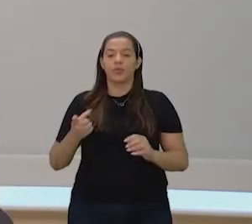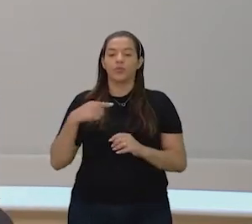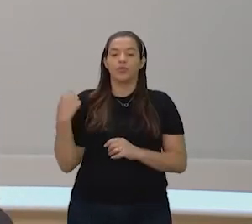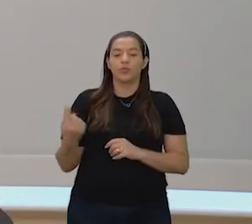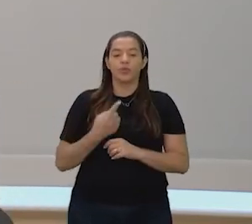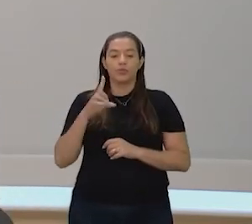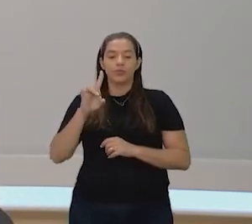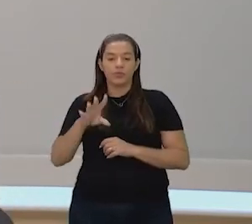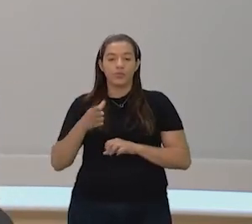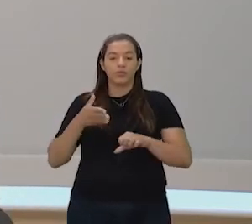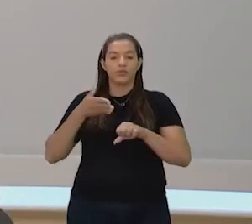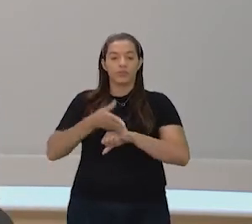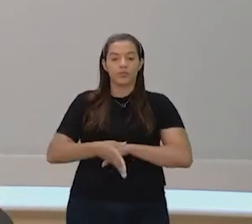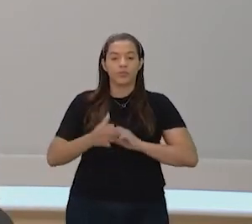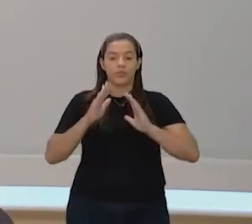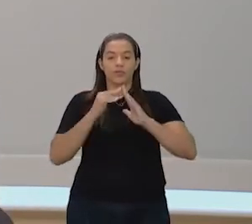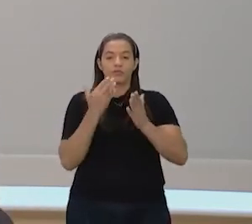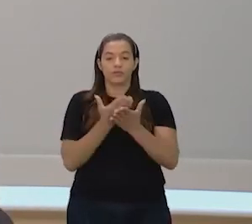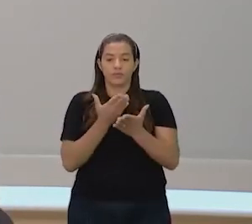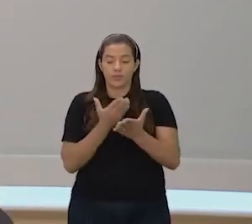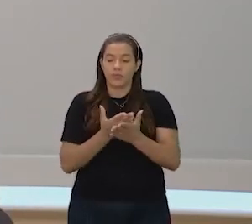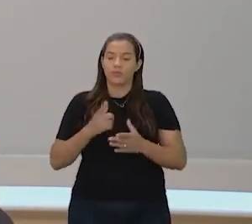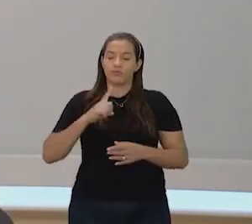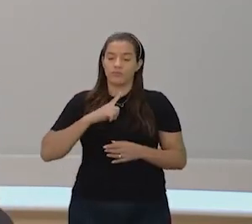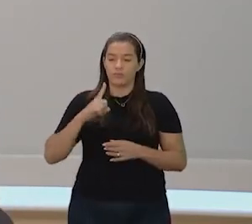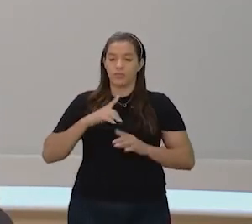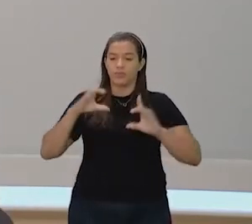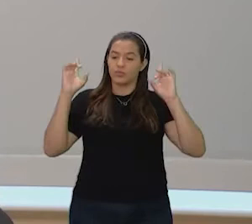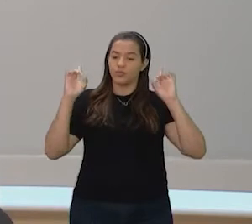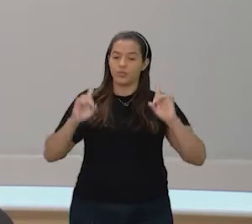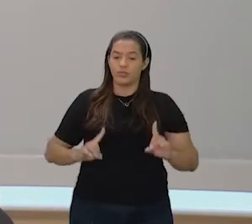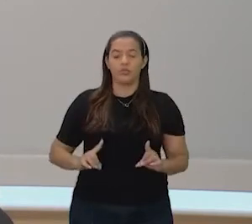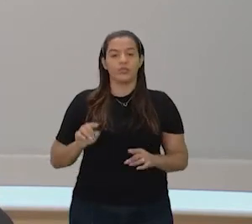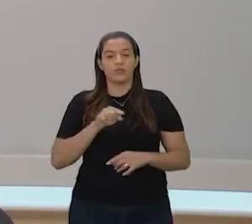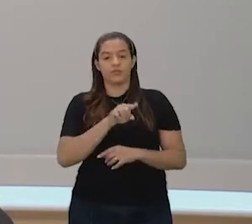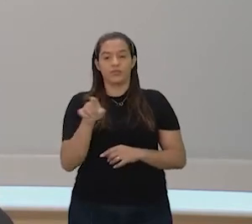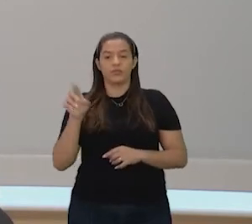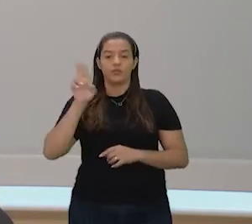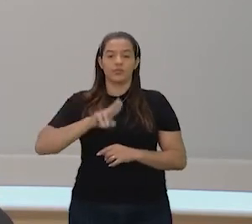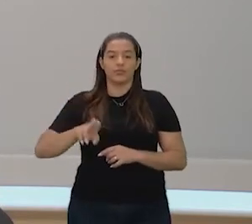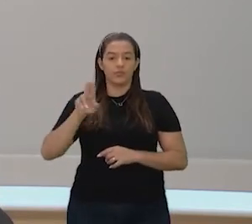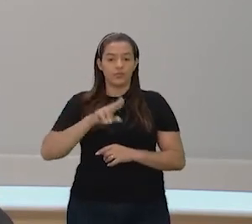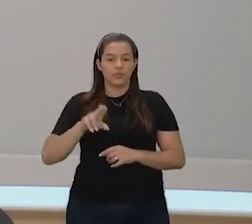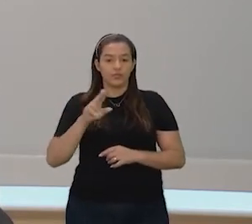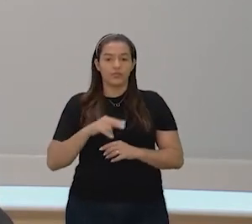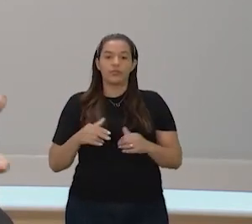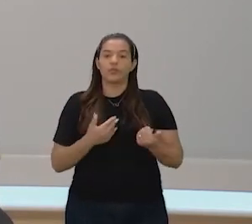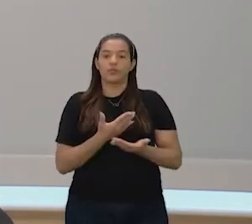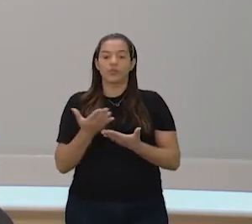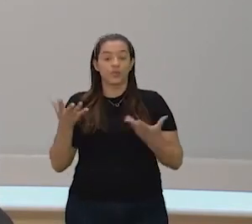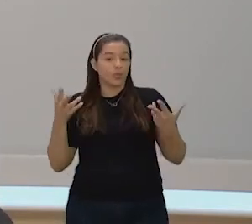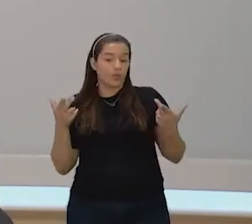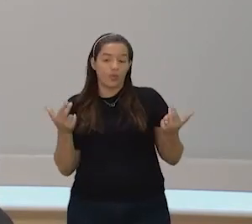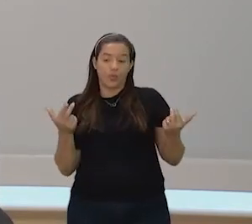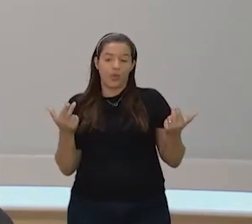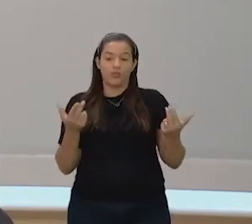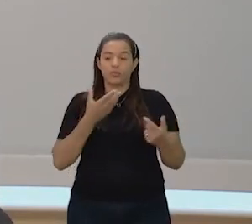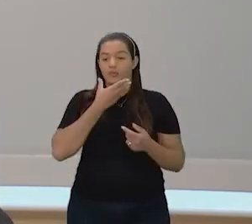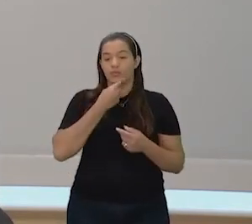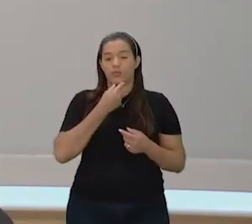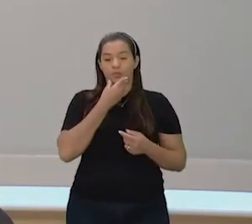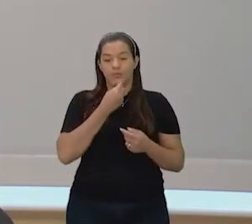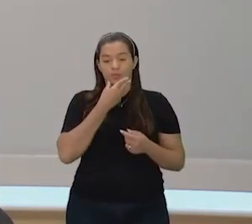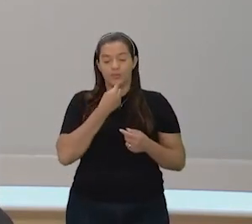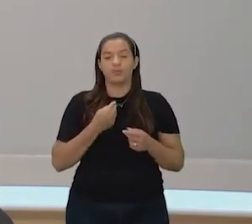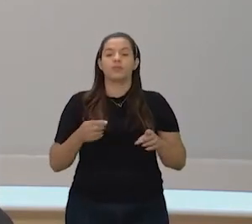começa aprendendo na escola, né, que você tem o direito de usar esses espaços tal qual os homens, os meninos, e